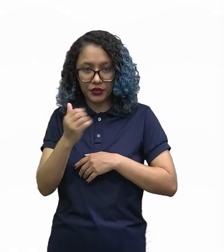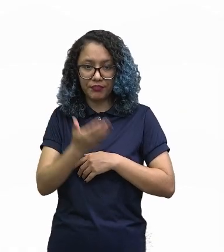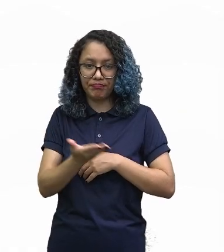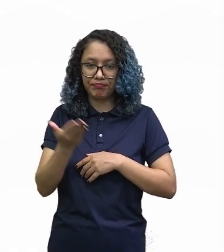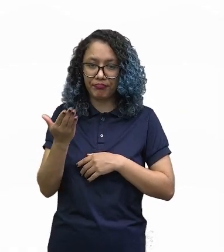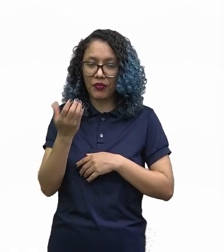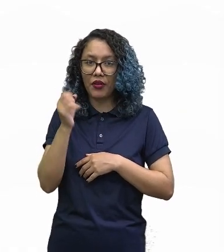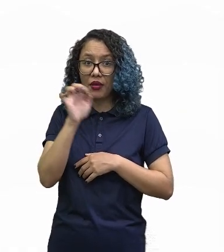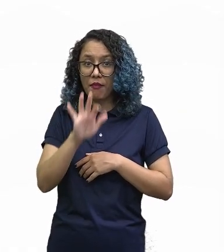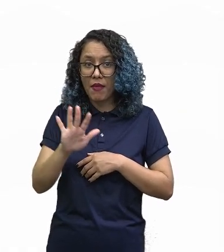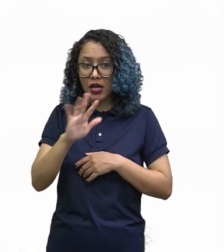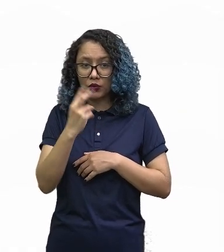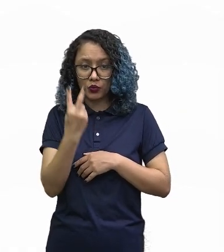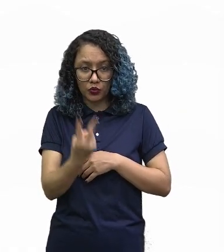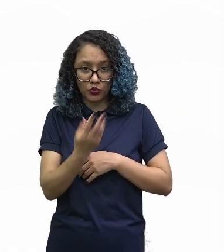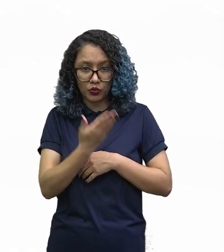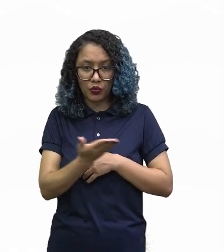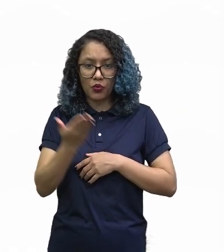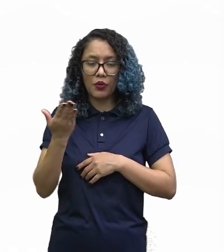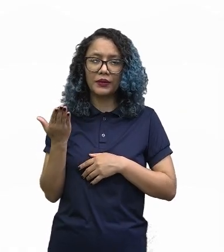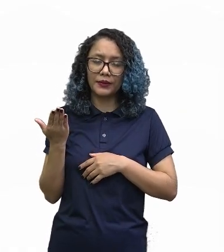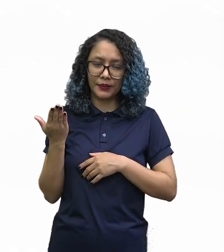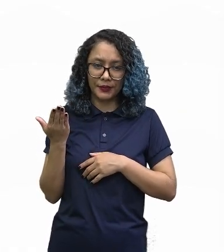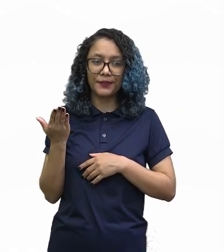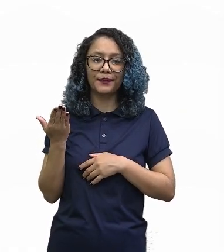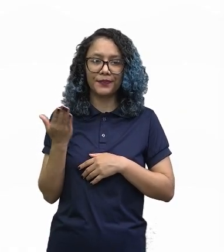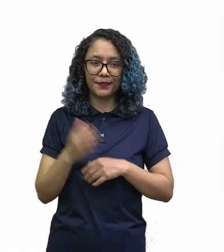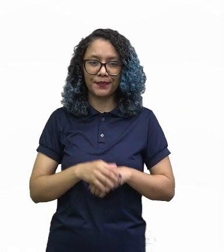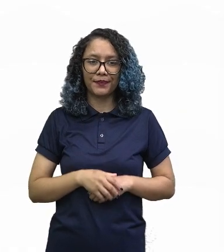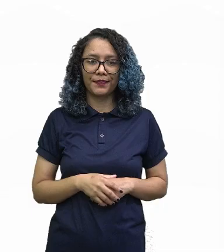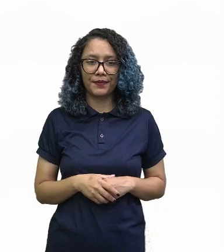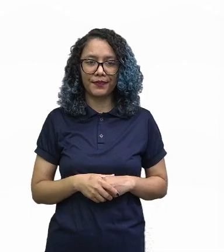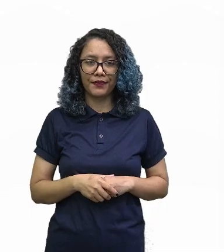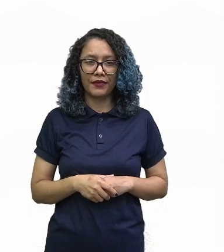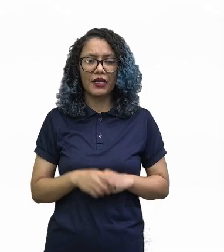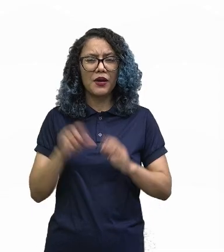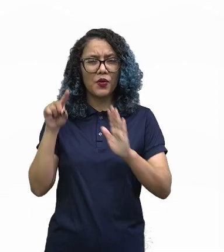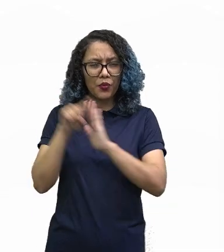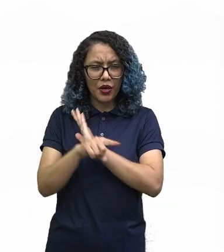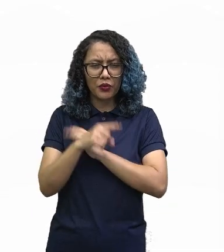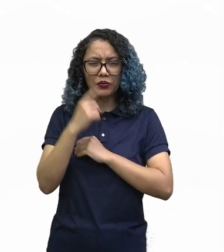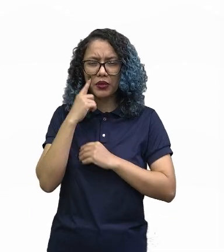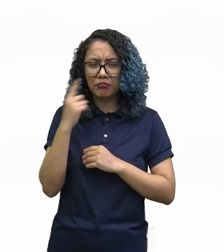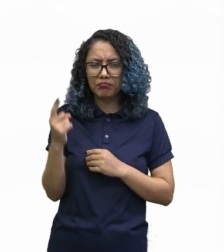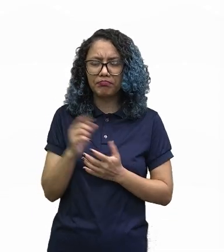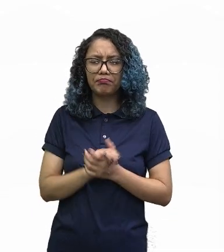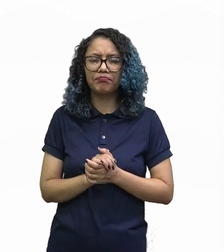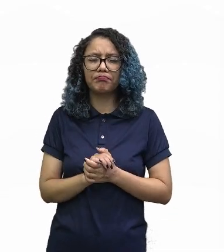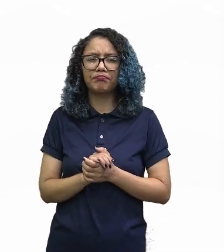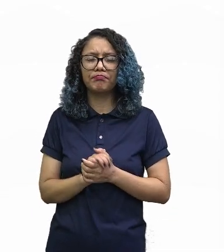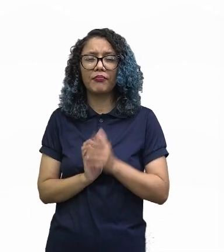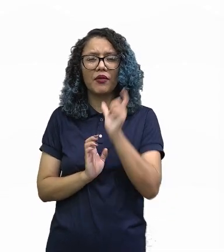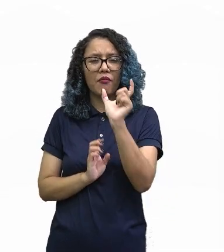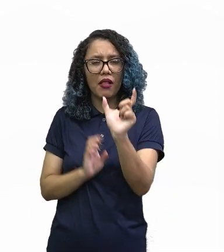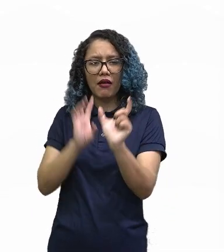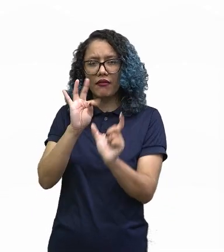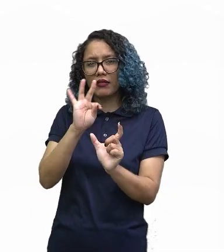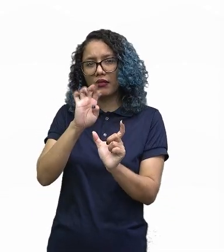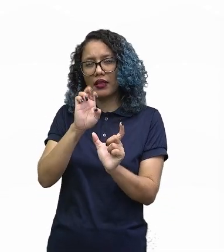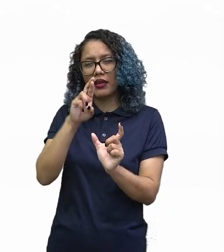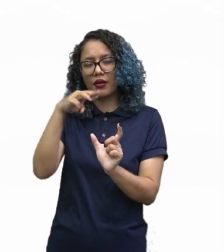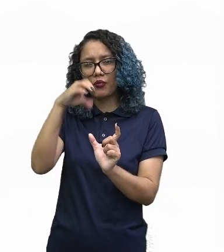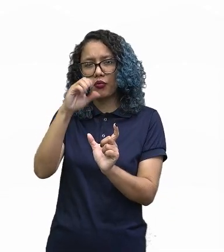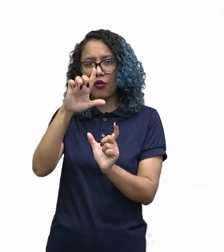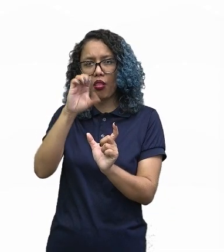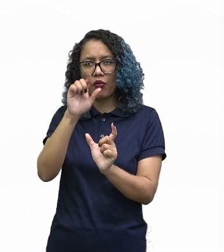2 imagens que envolvem aí temos esse questionamento. O que é a termologia?